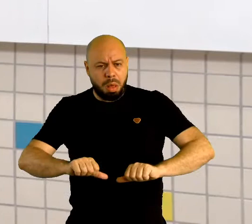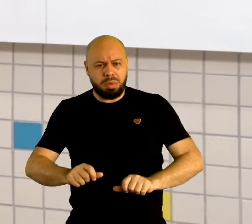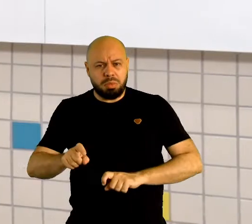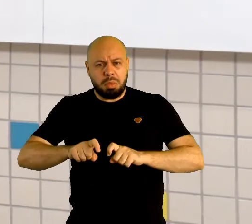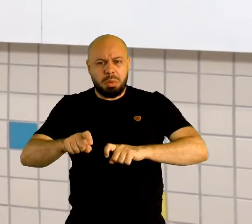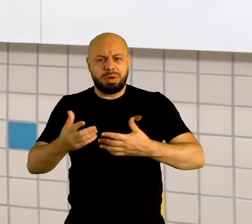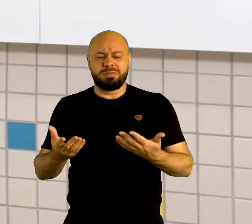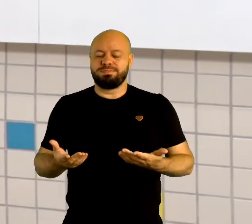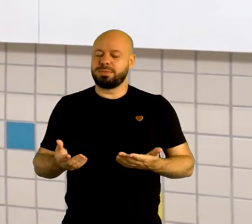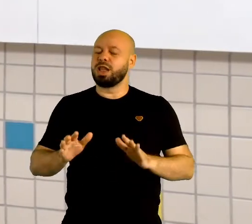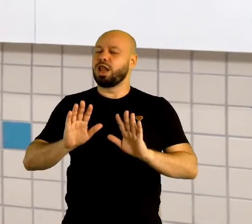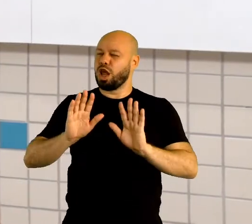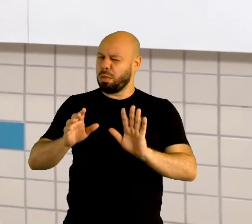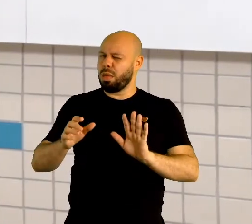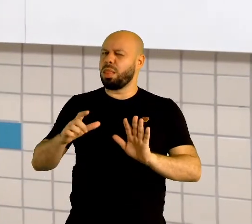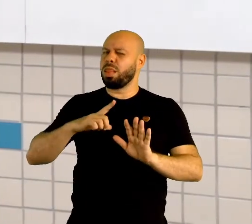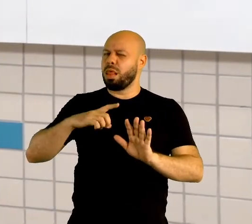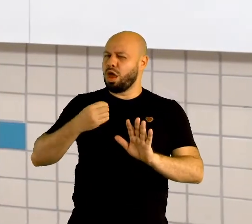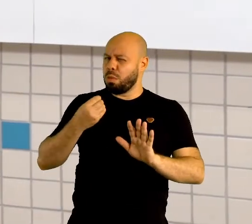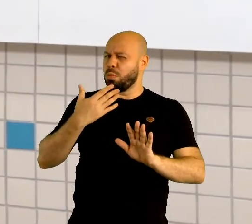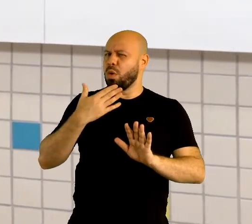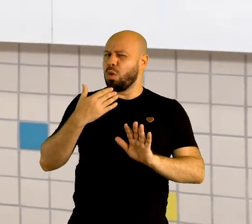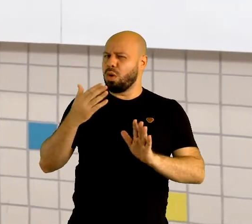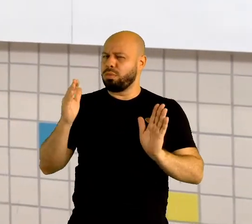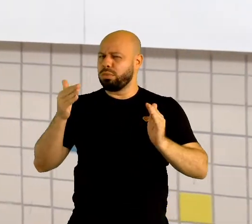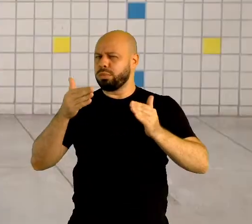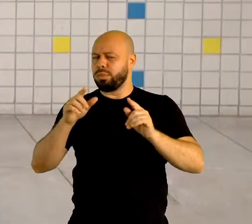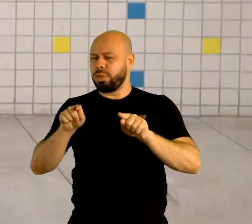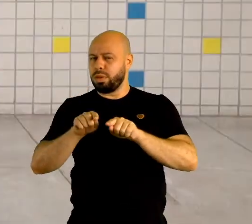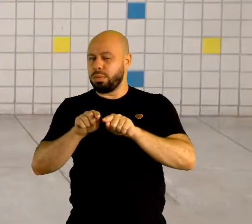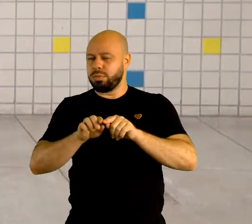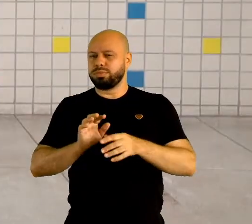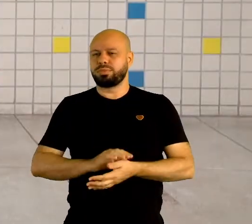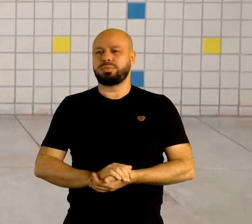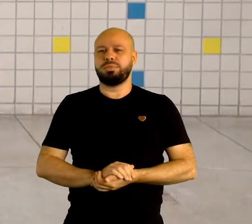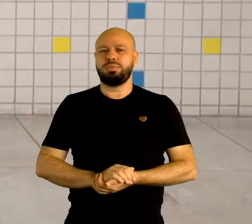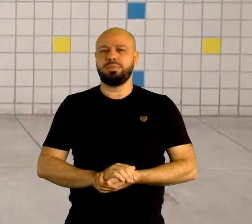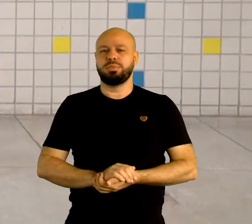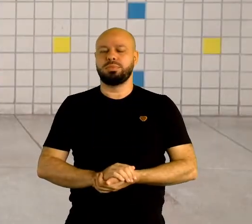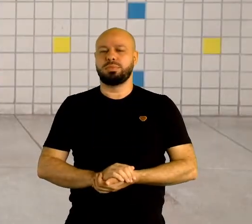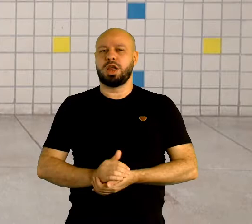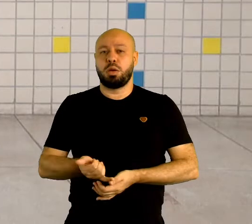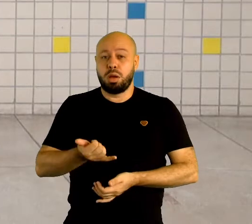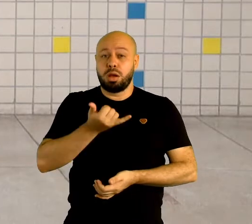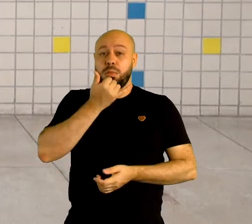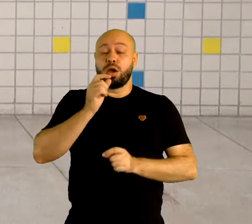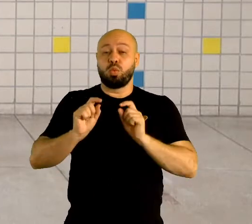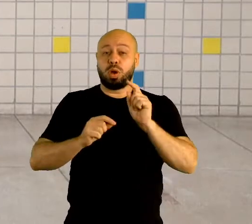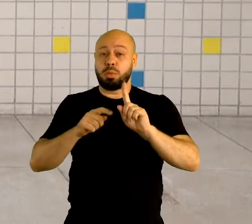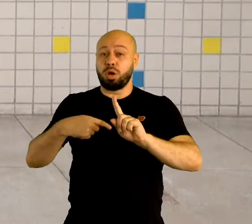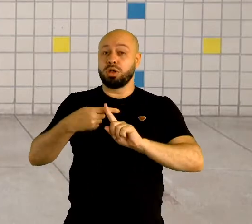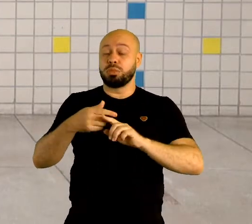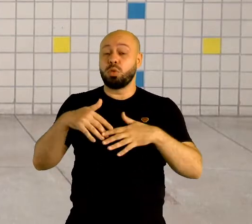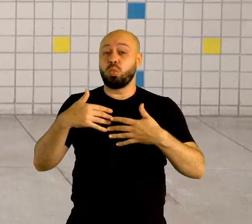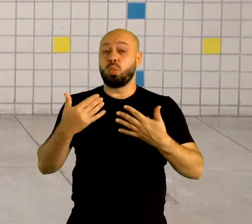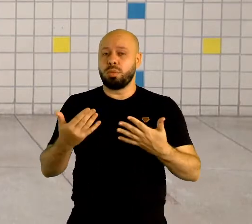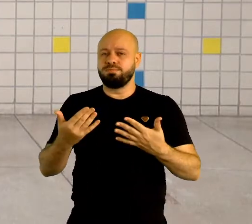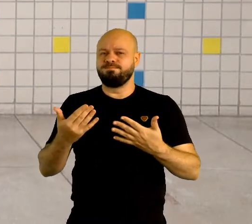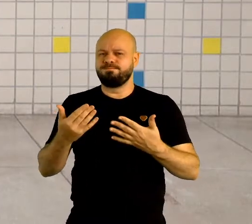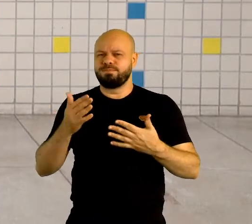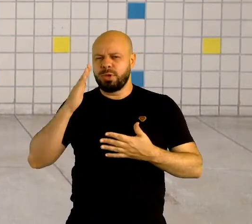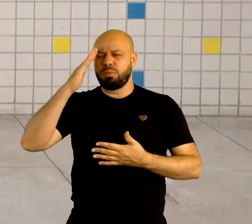seus benefícios, vamos ver? Então, os impactos que a agricultura moderna trouxe de positivo